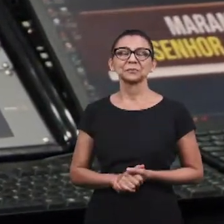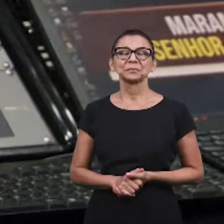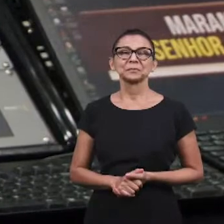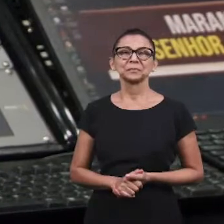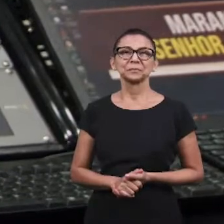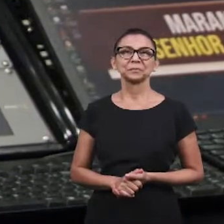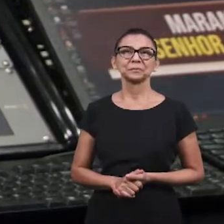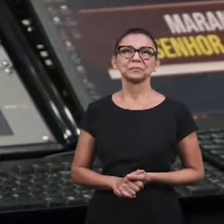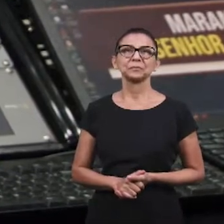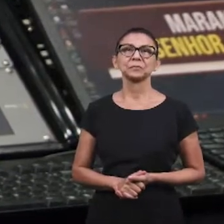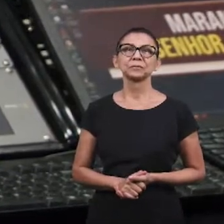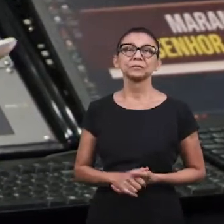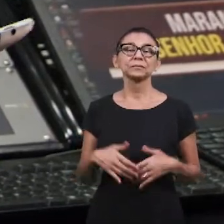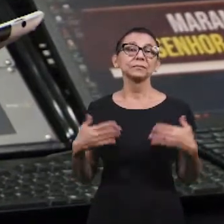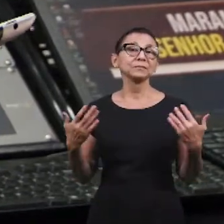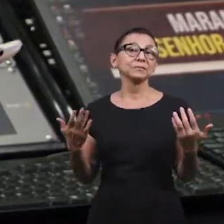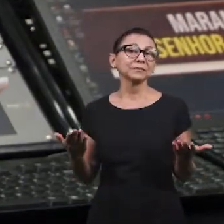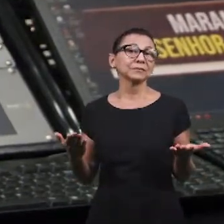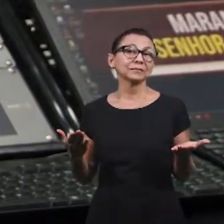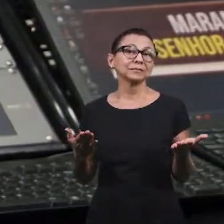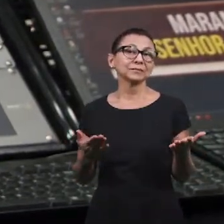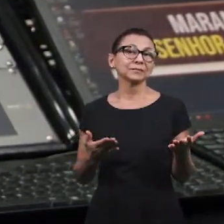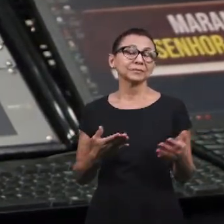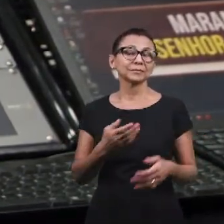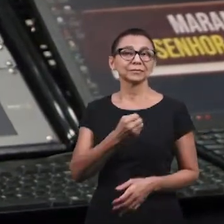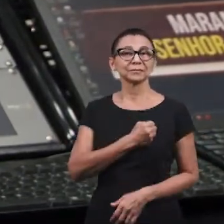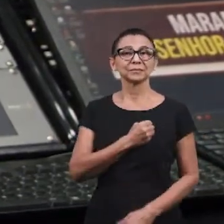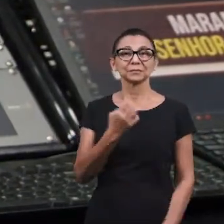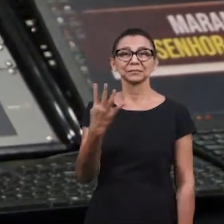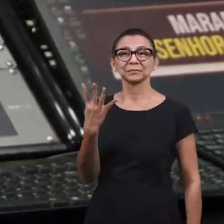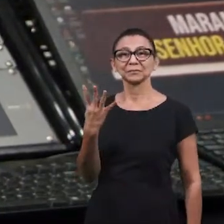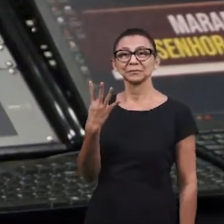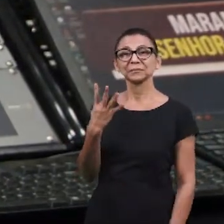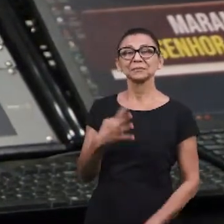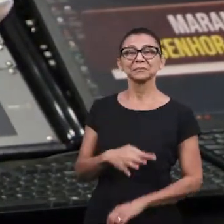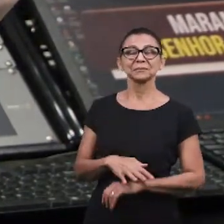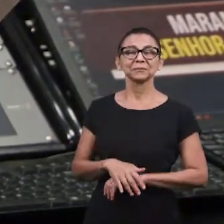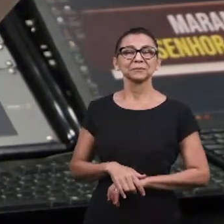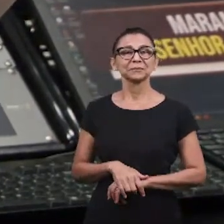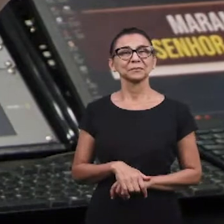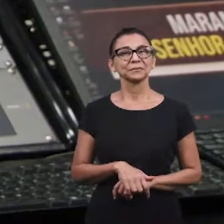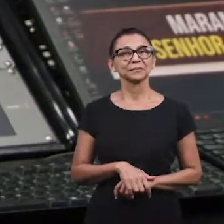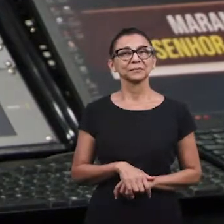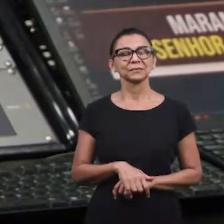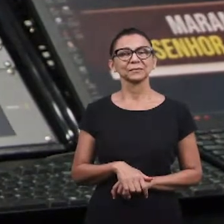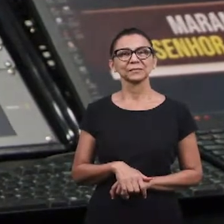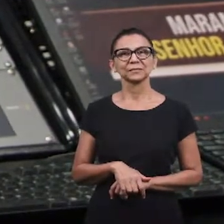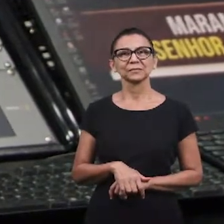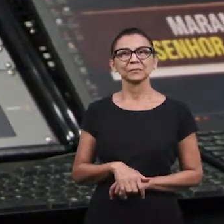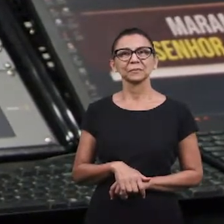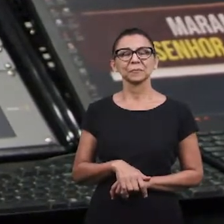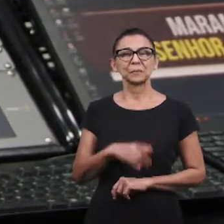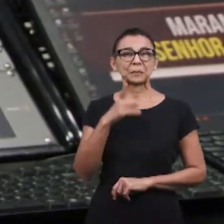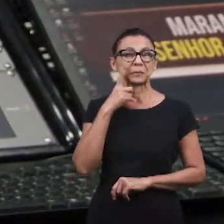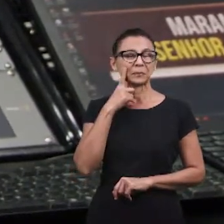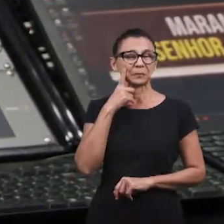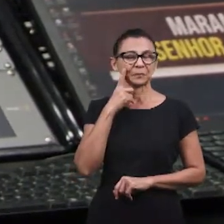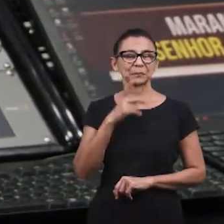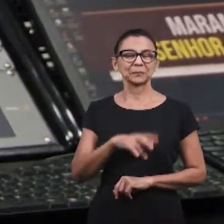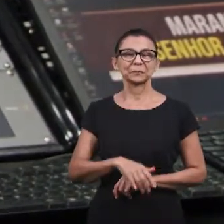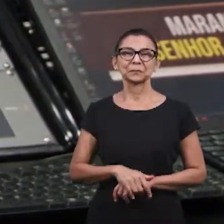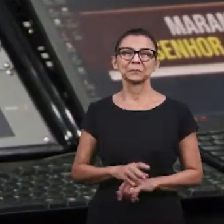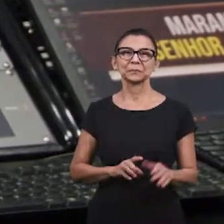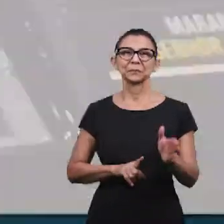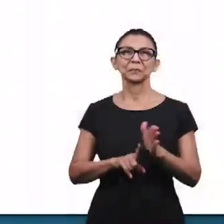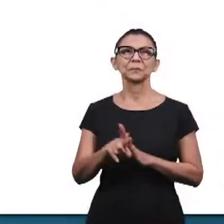da Itália. Glória a Deus. Agora, a nossa pergunta quarta pergunta, ela é uma pergunta que diz assim, vamos ler a